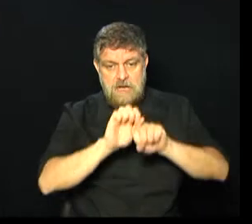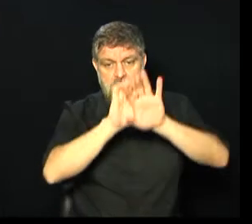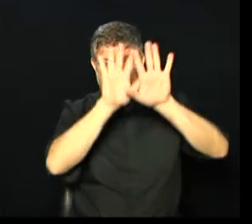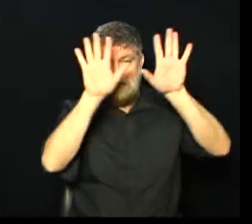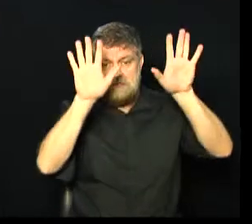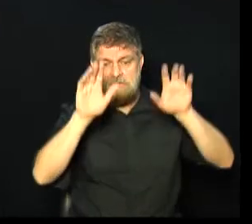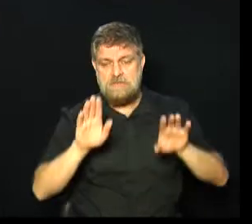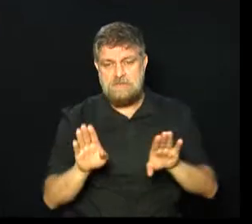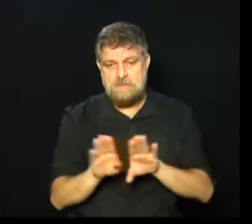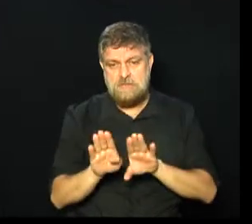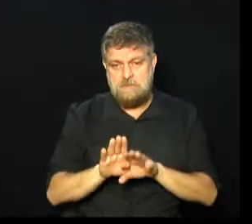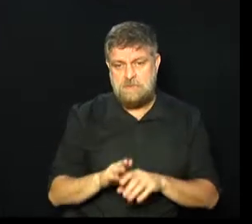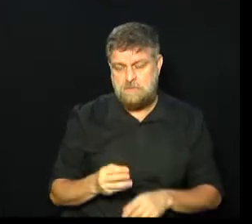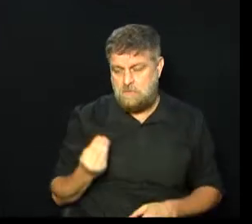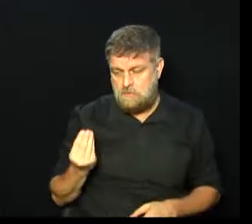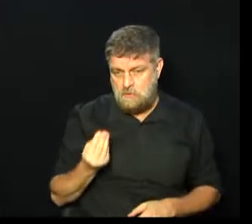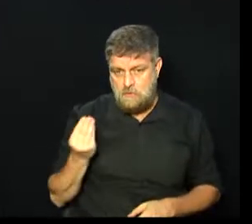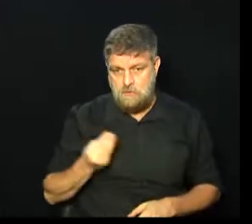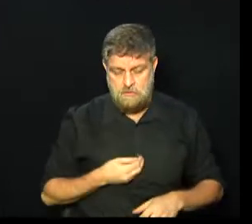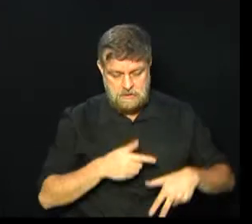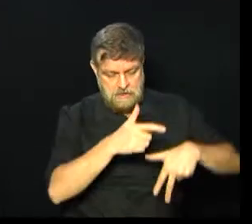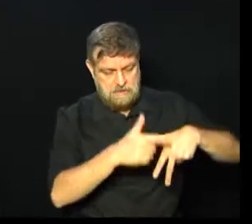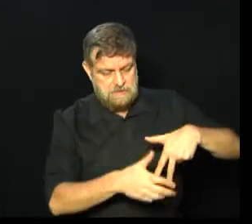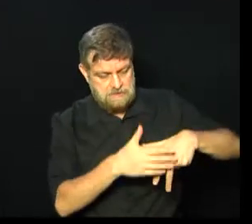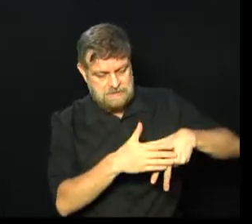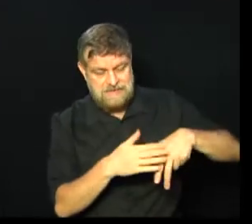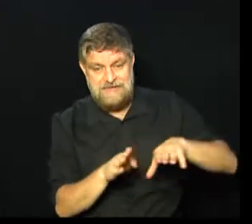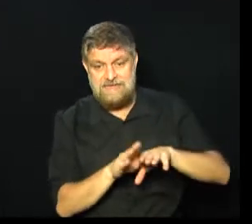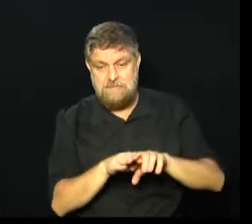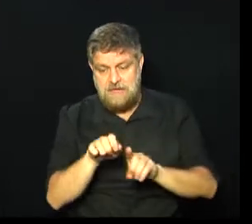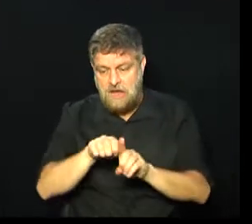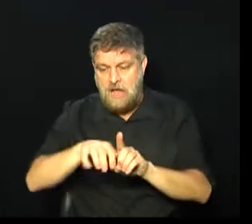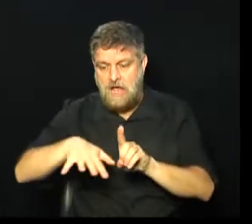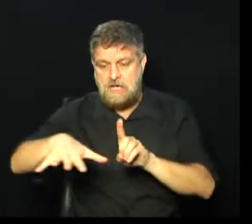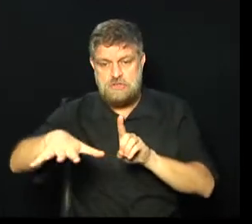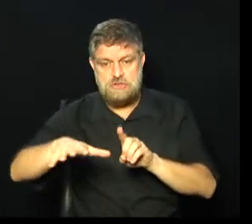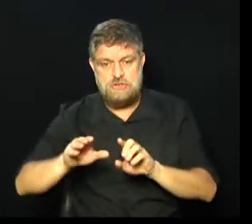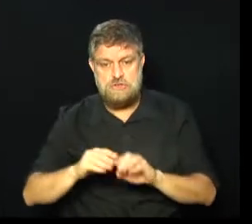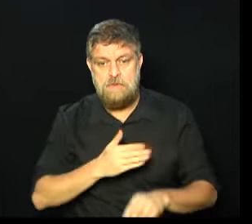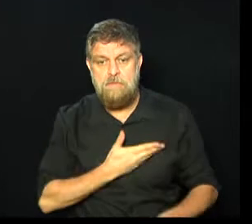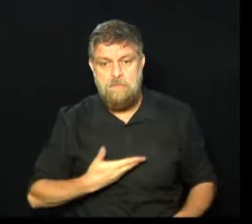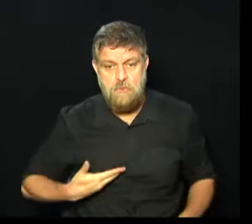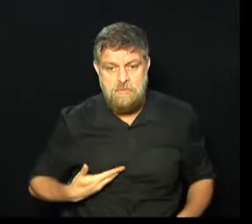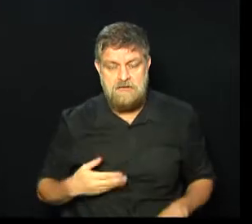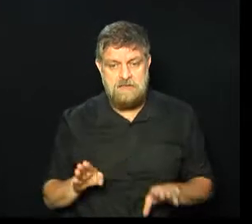com os pacientes, com os agentes de saúde pública e também com